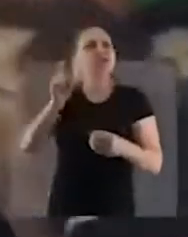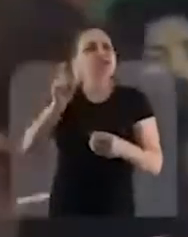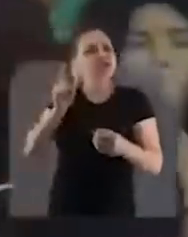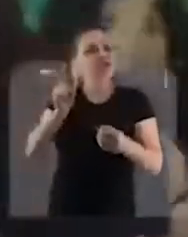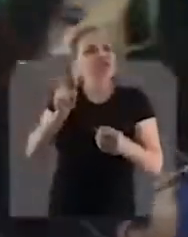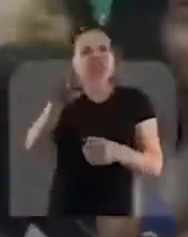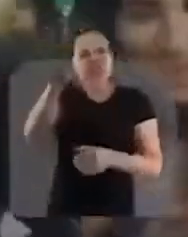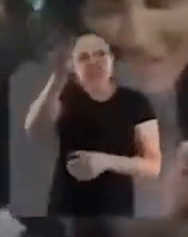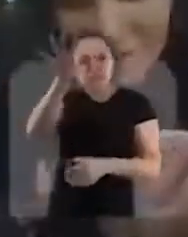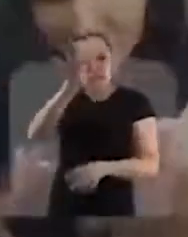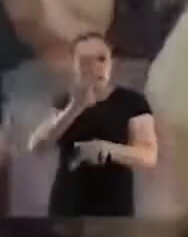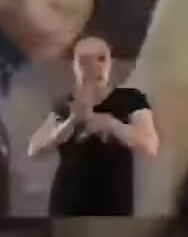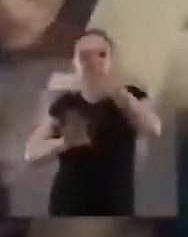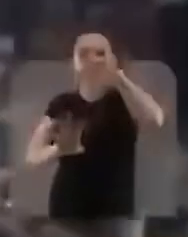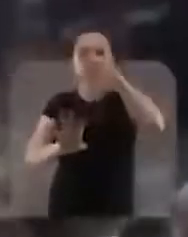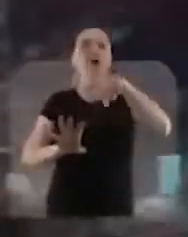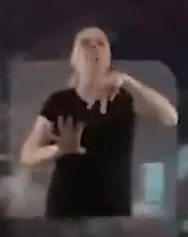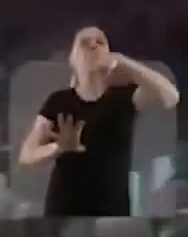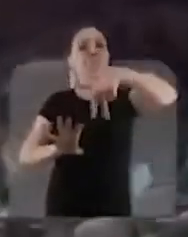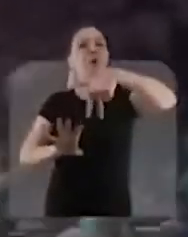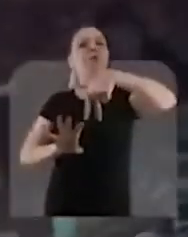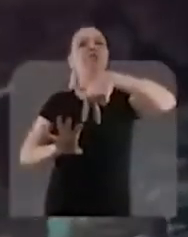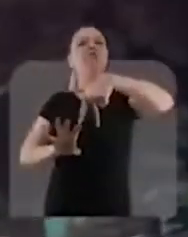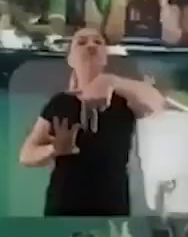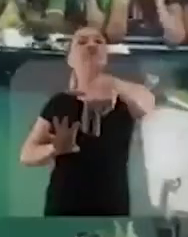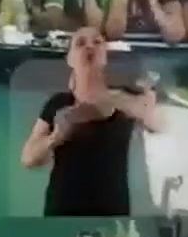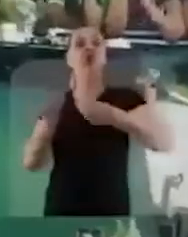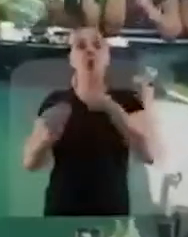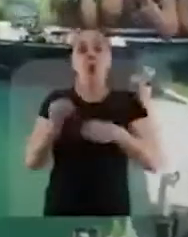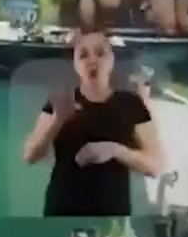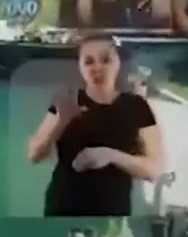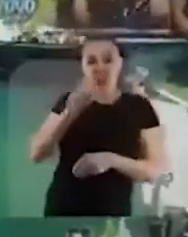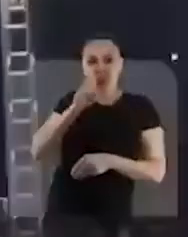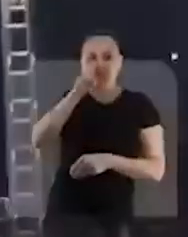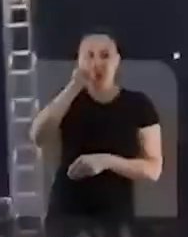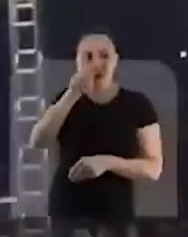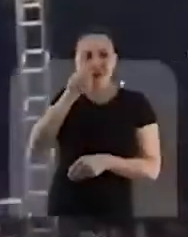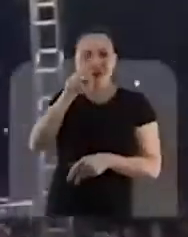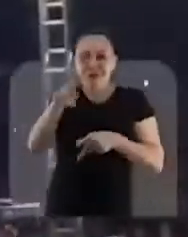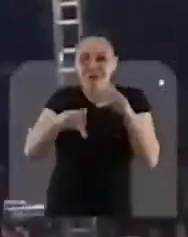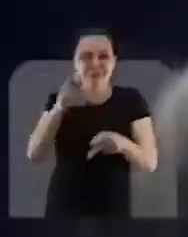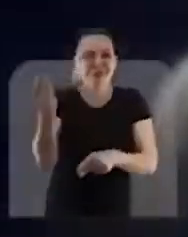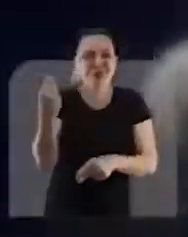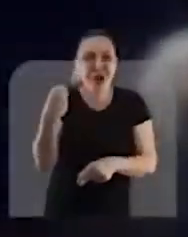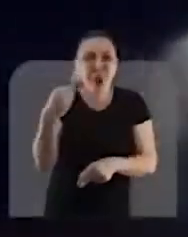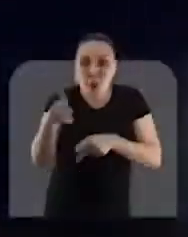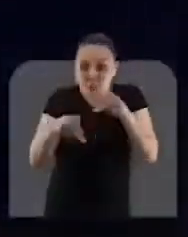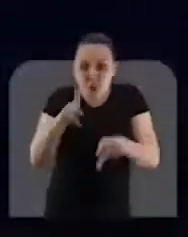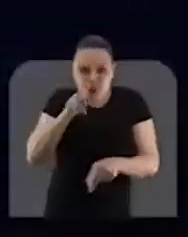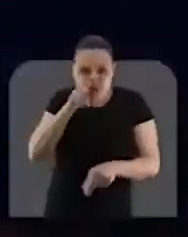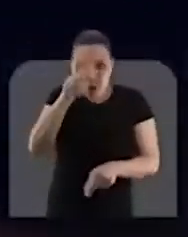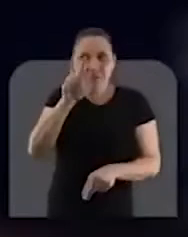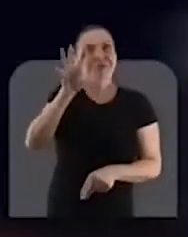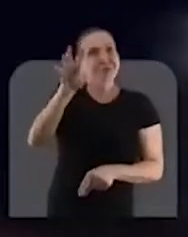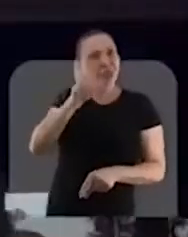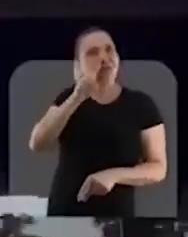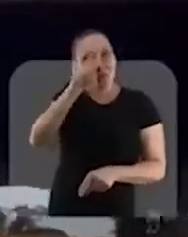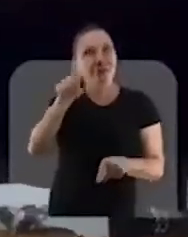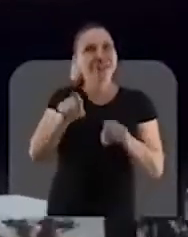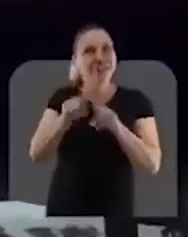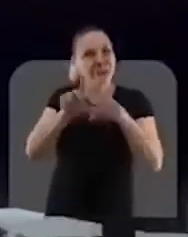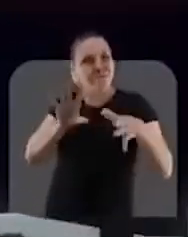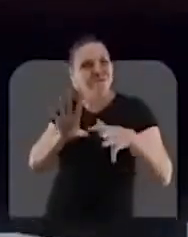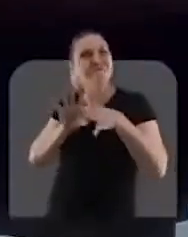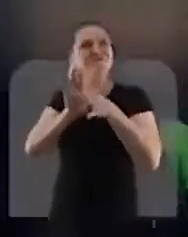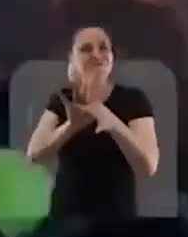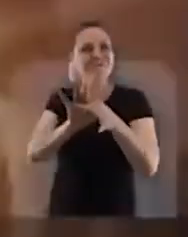Estado de cima de vocês. Estado forte, povo fraco. Povo forte, Estado forte. A